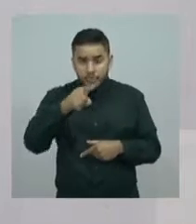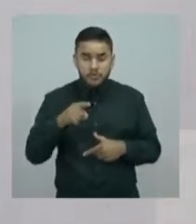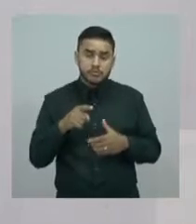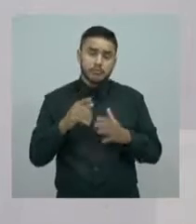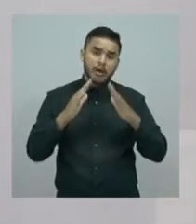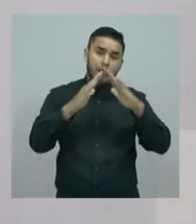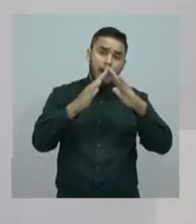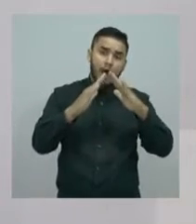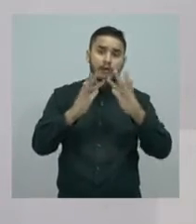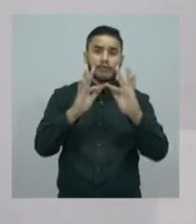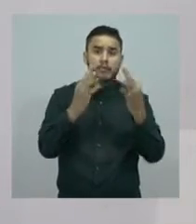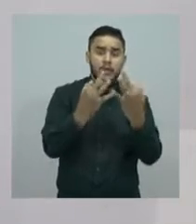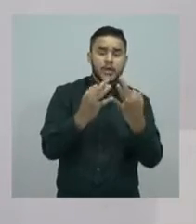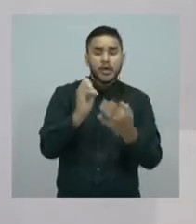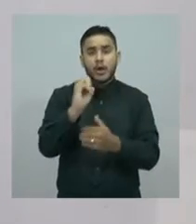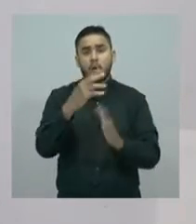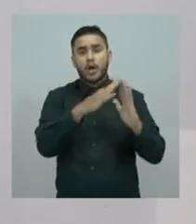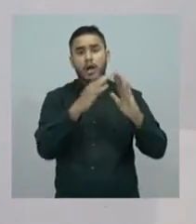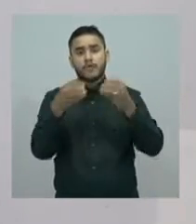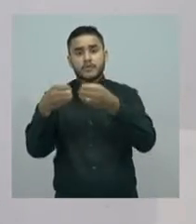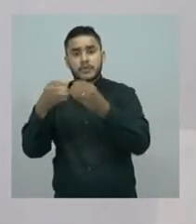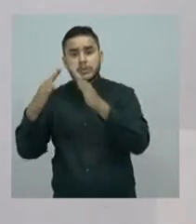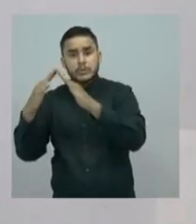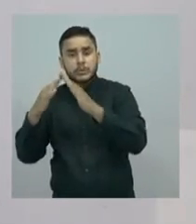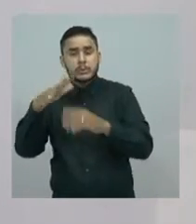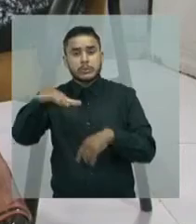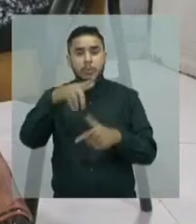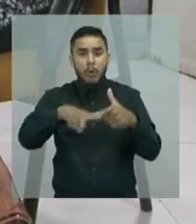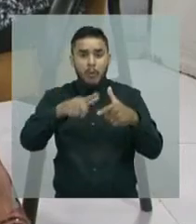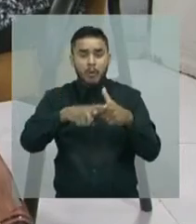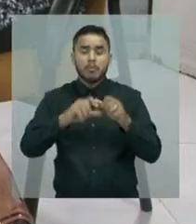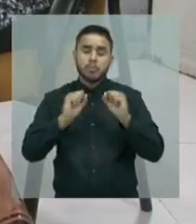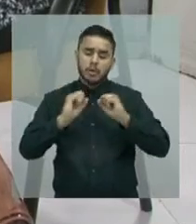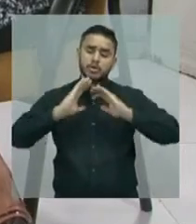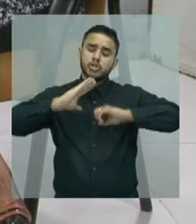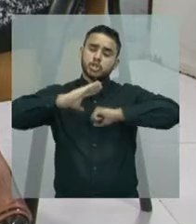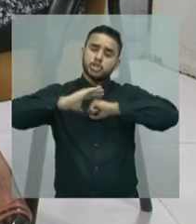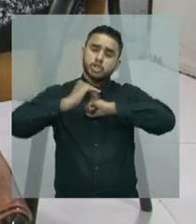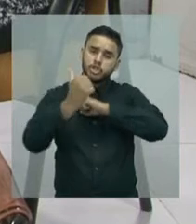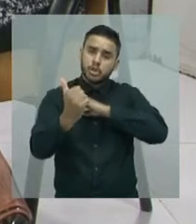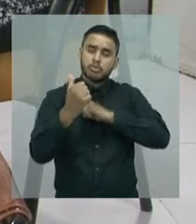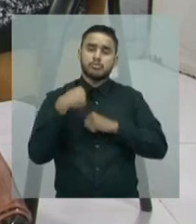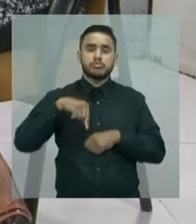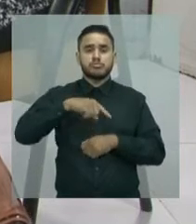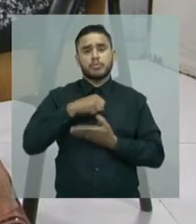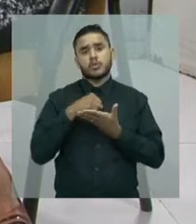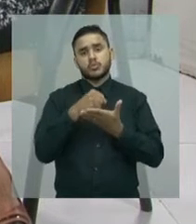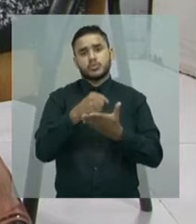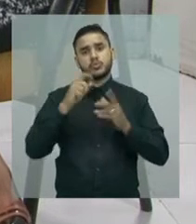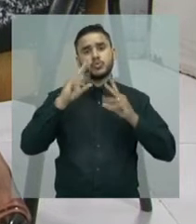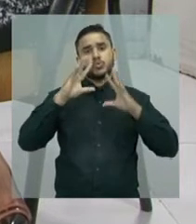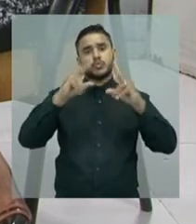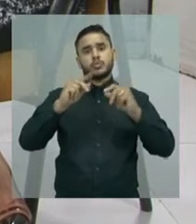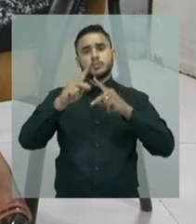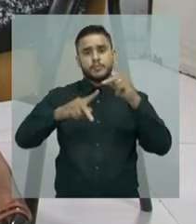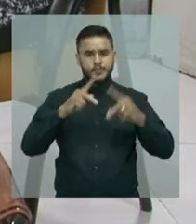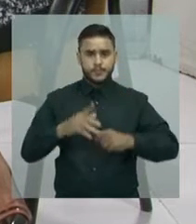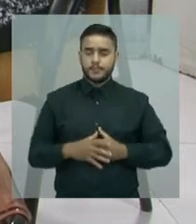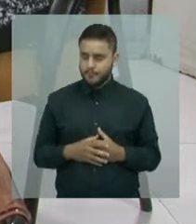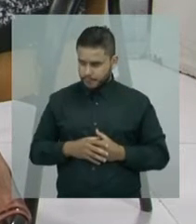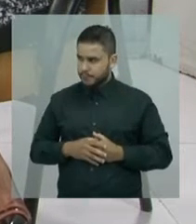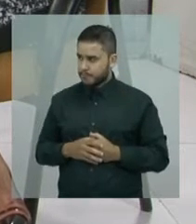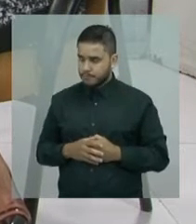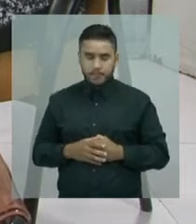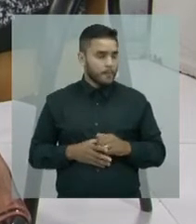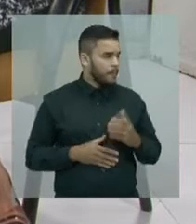estamos prontos para atender a toda a população. Muito bem, doutora Ana Cláudia Albuquerque Uchoa